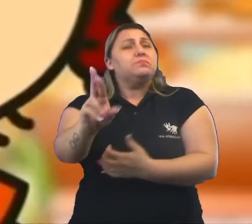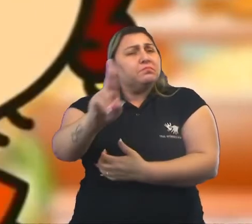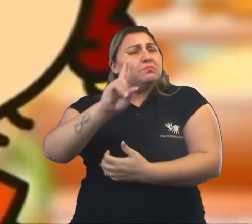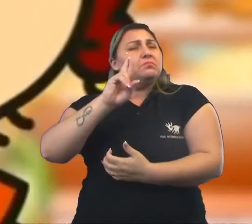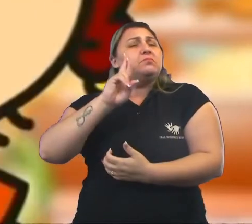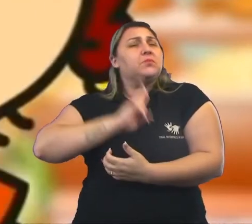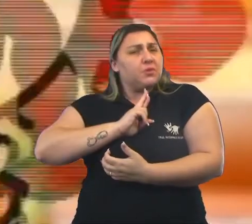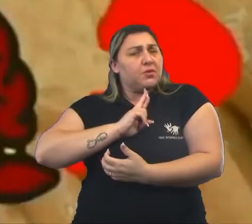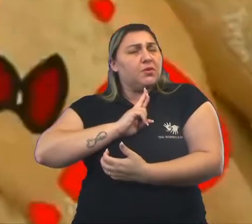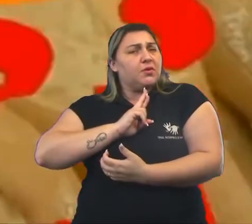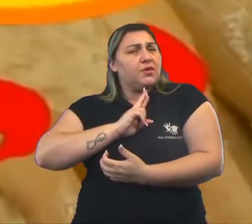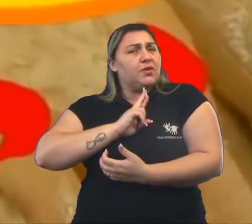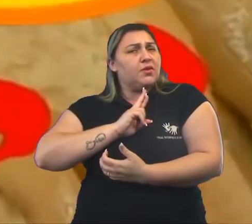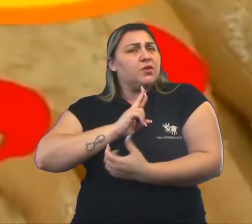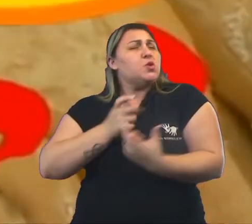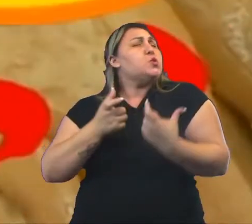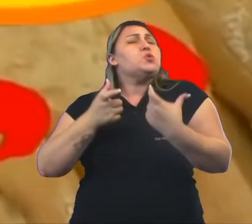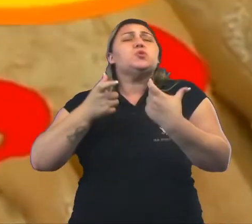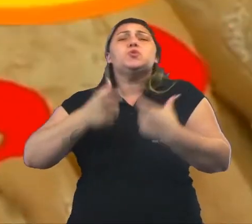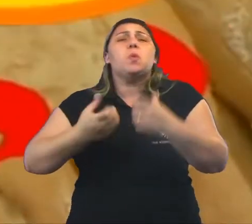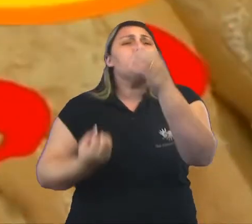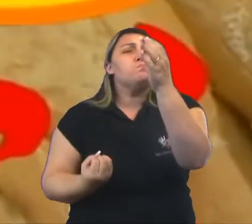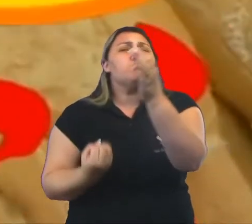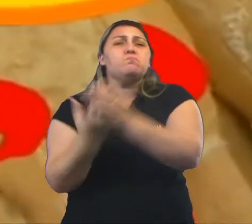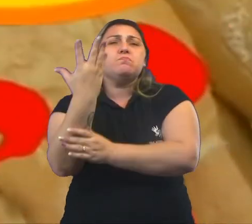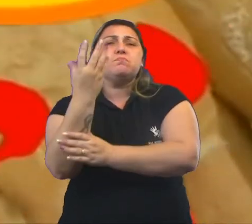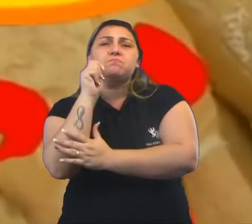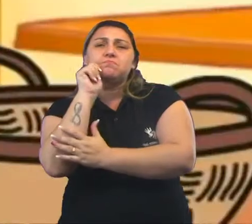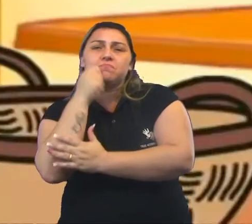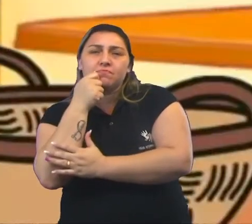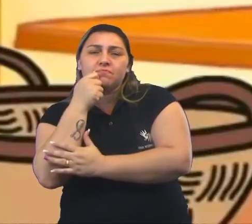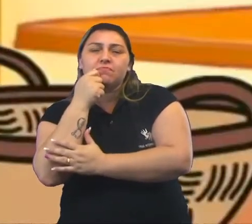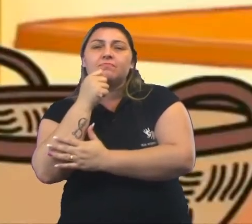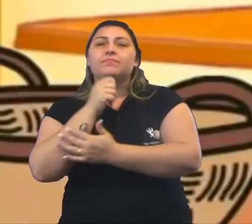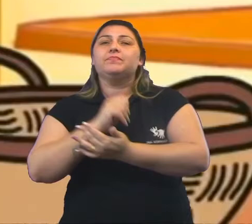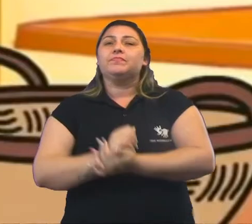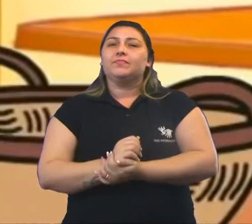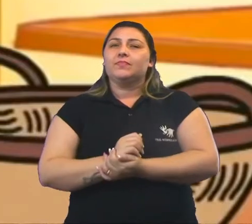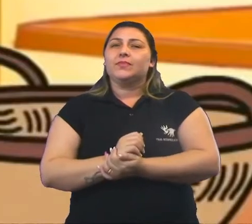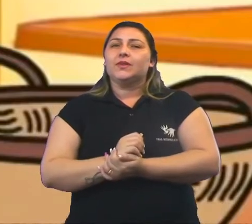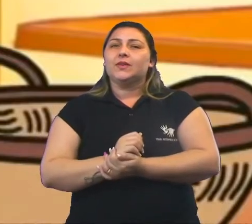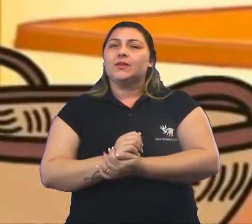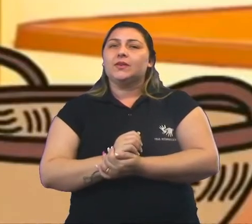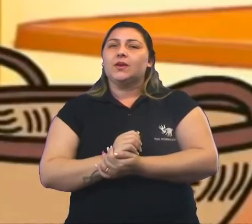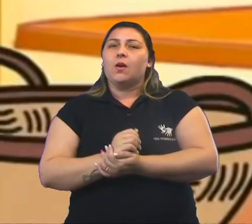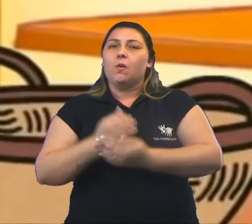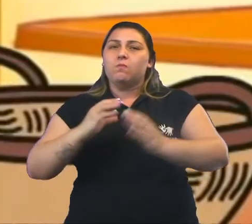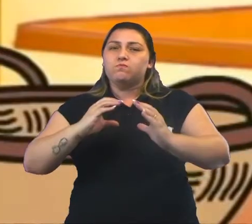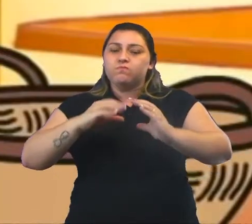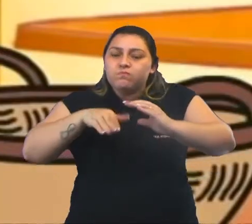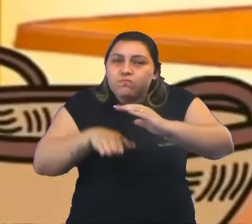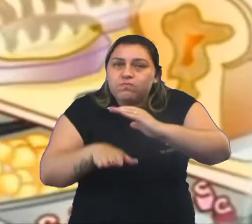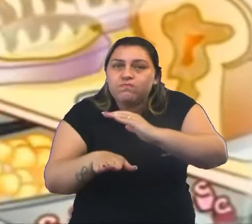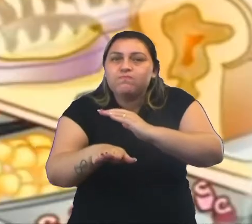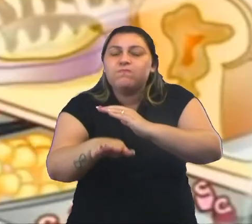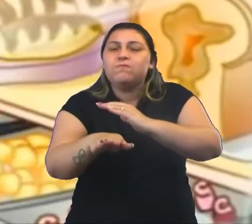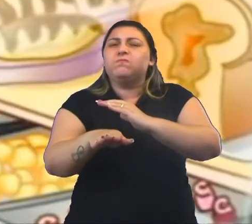responde, seu mocinho. De onde vem o pão? Do forno, dona Kika, do forno.